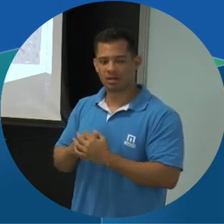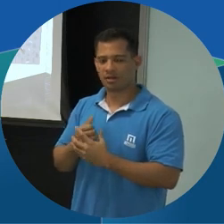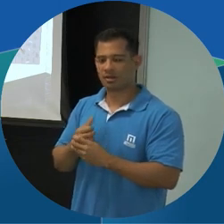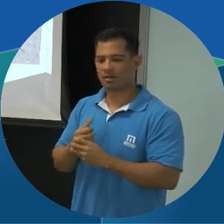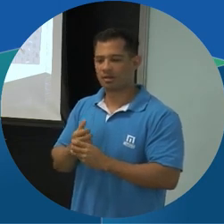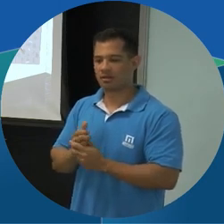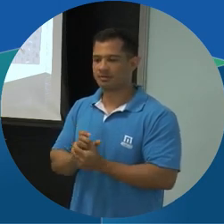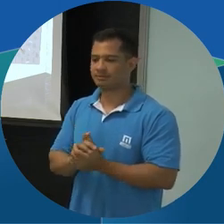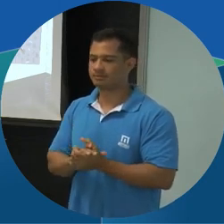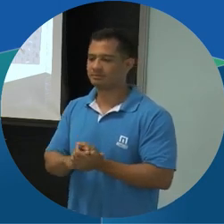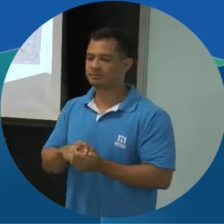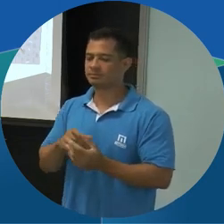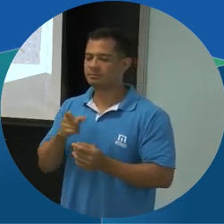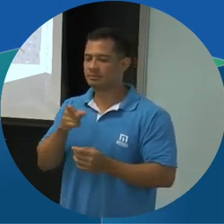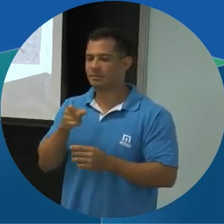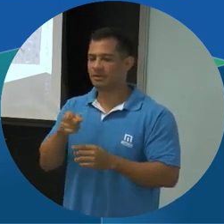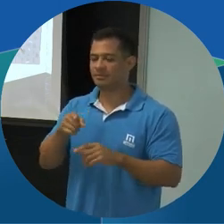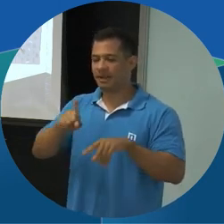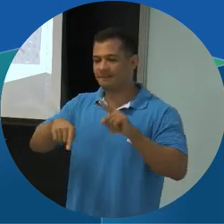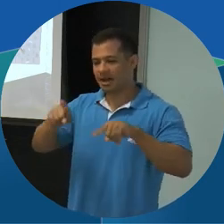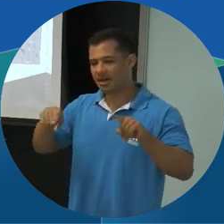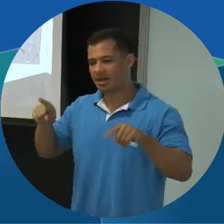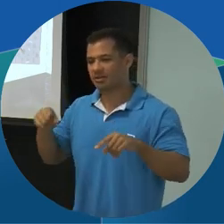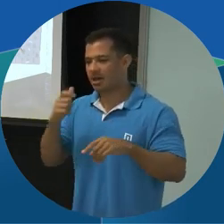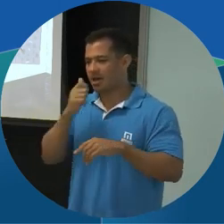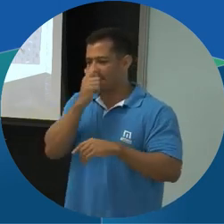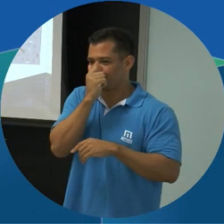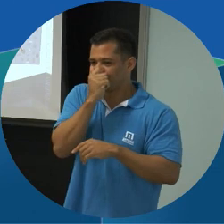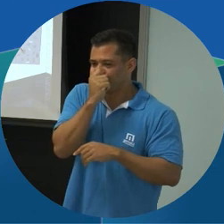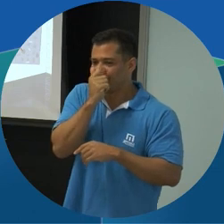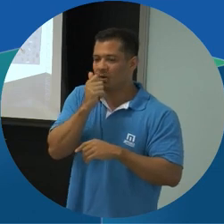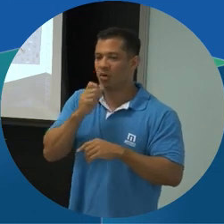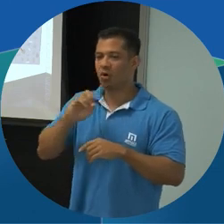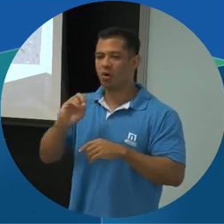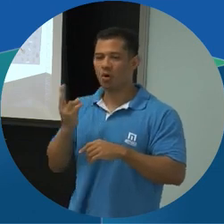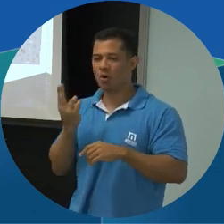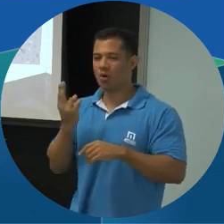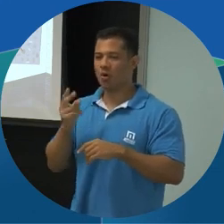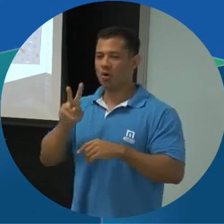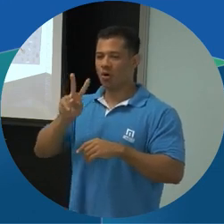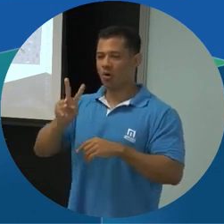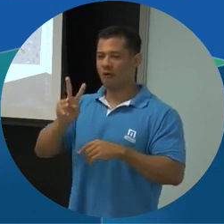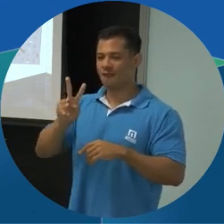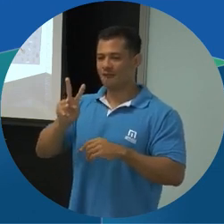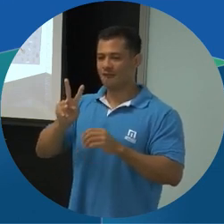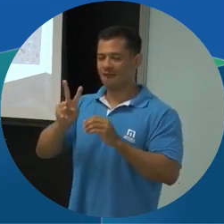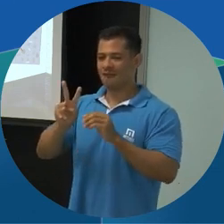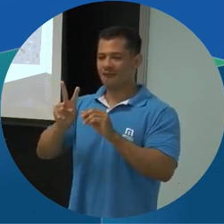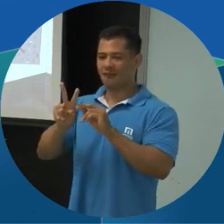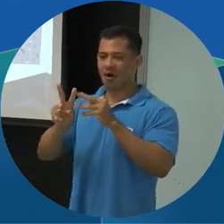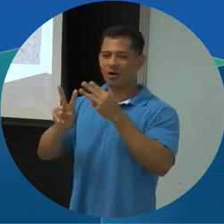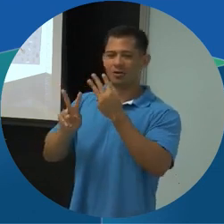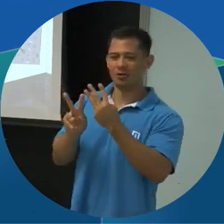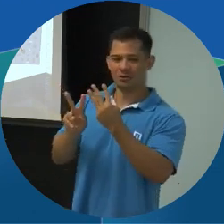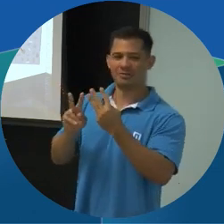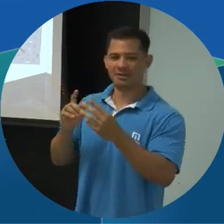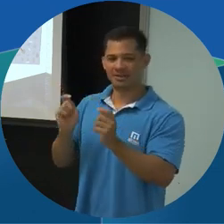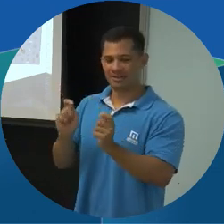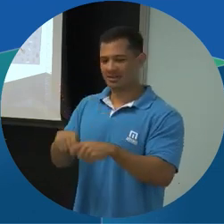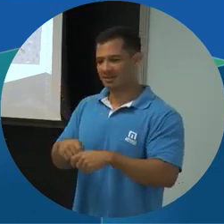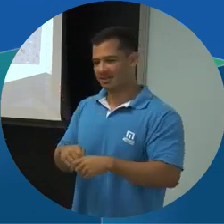variando a pressão e o volume, você vai conseguindo resultados um pouco diferentes na aplicação do concreto.